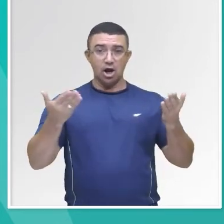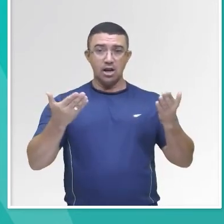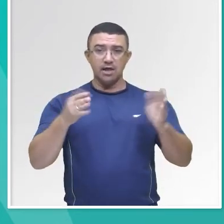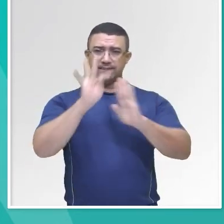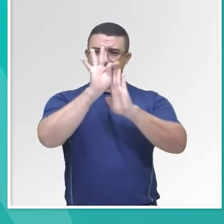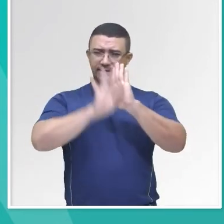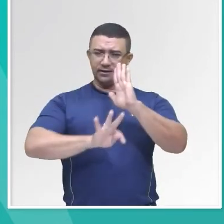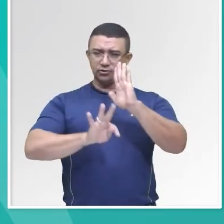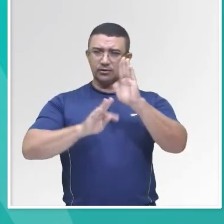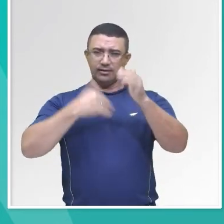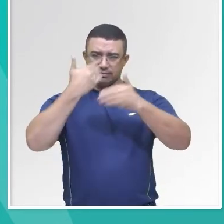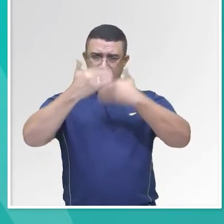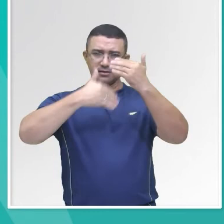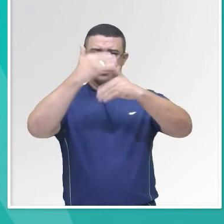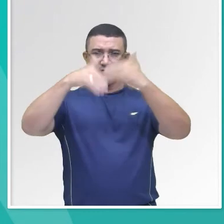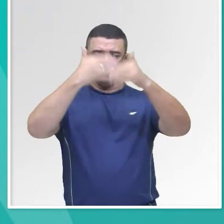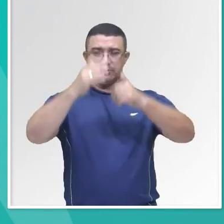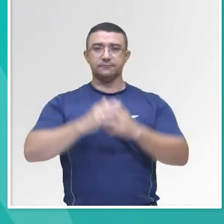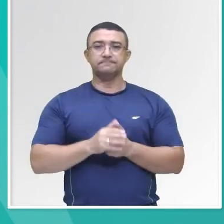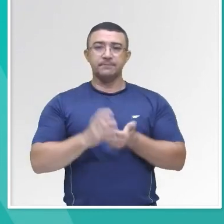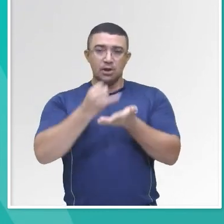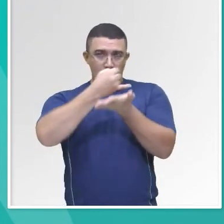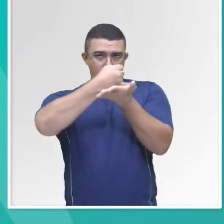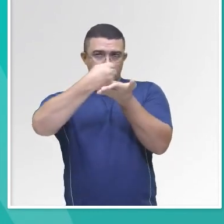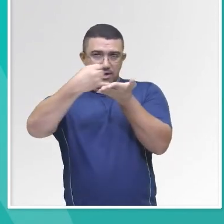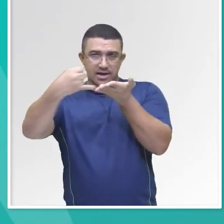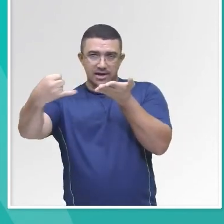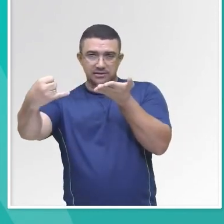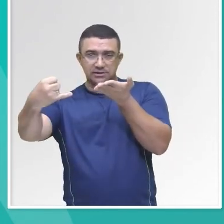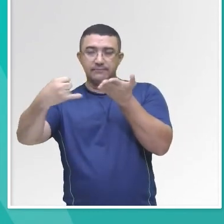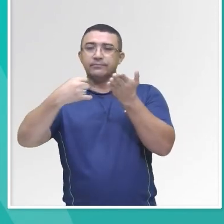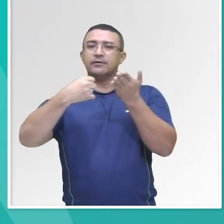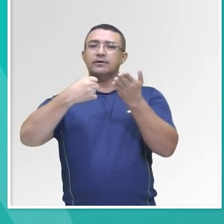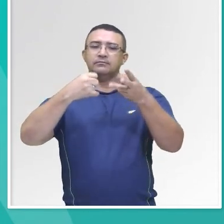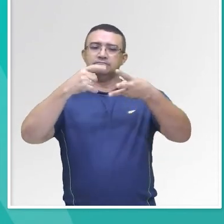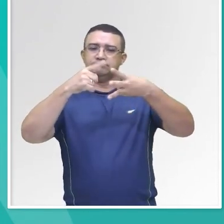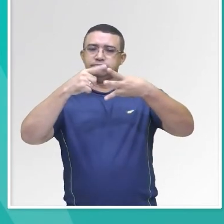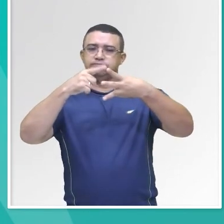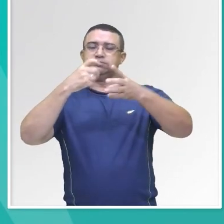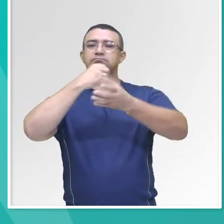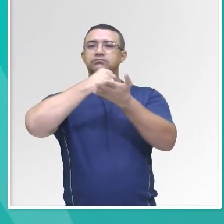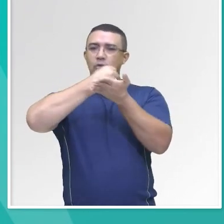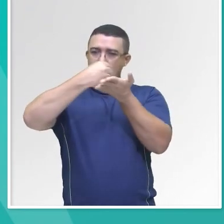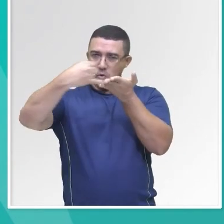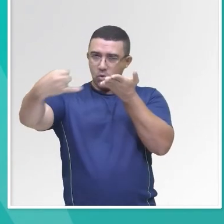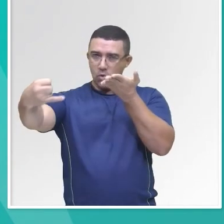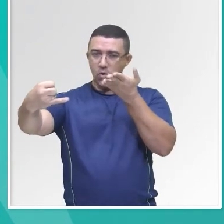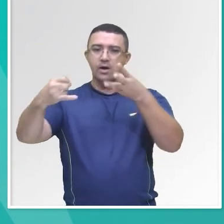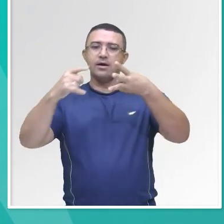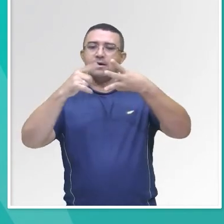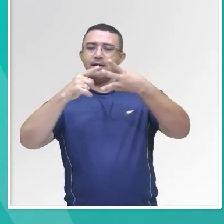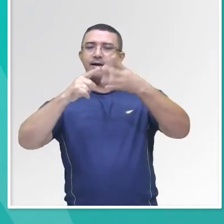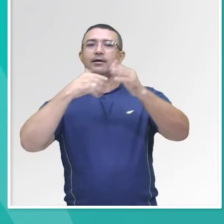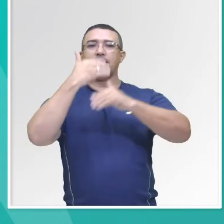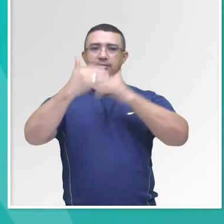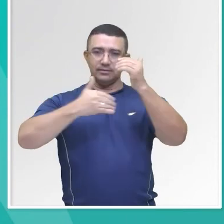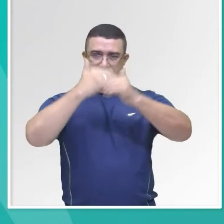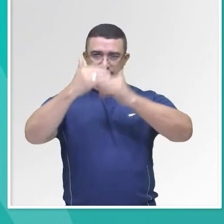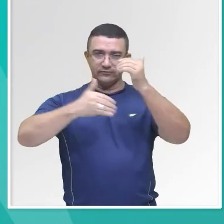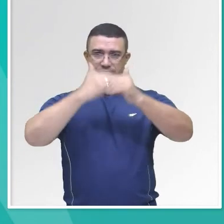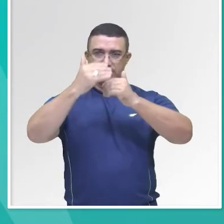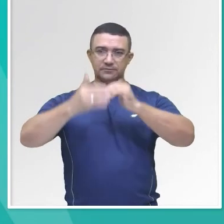desenvolvimento. A partir desta introdução, desta reflexão, olha aí a menina com desenvolvimento, aí com a